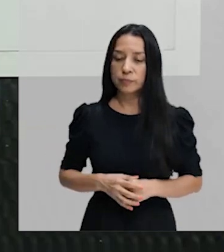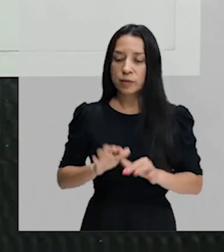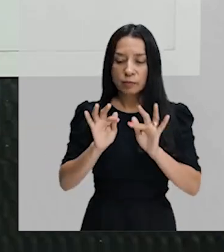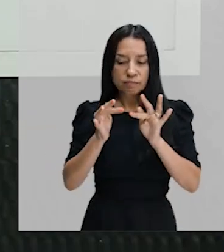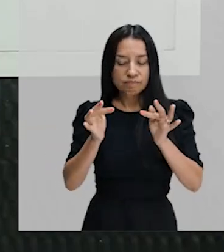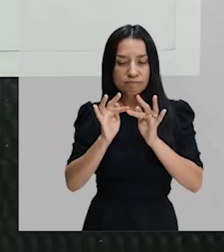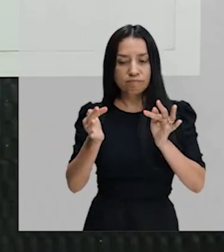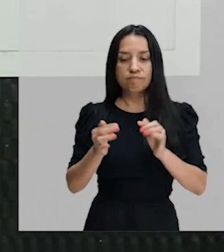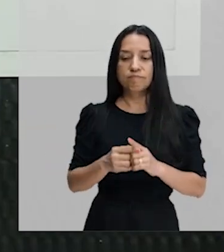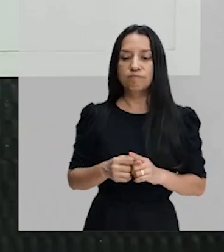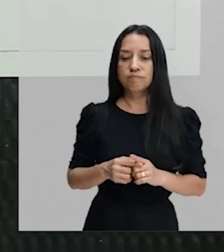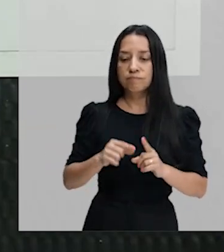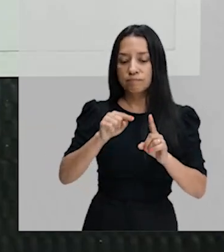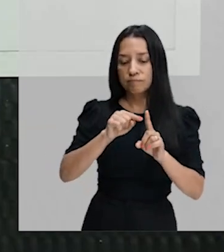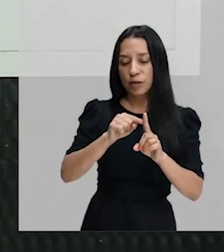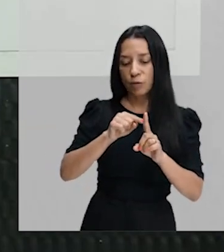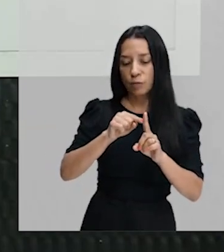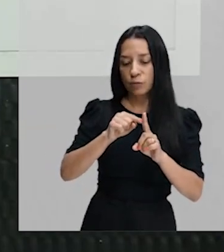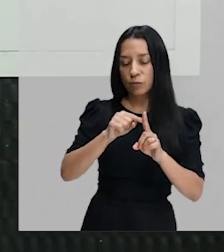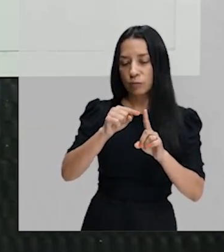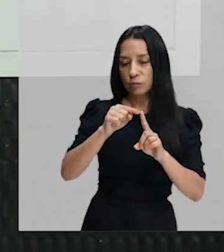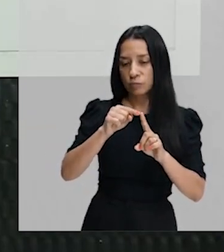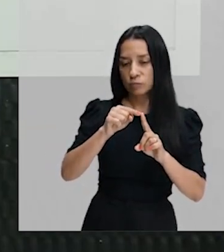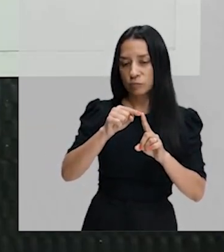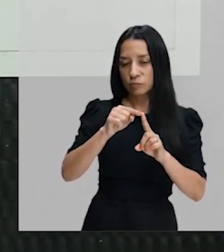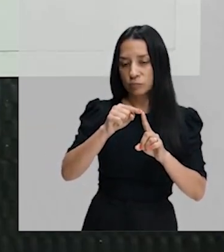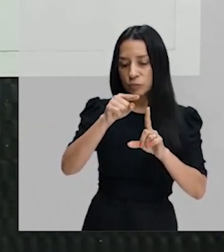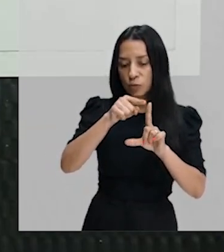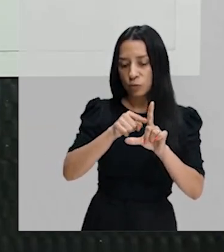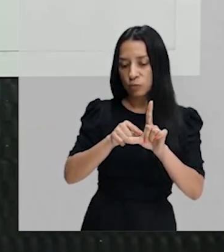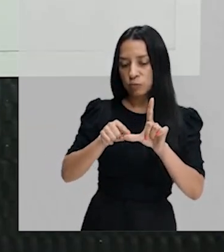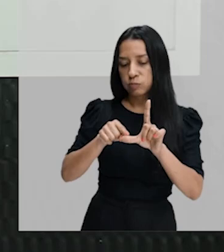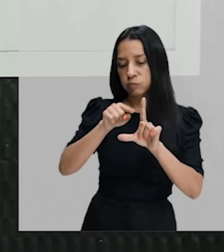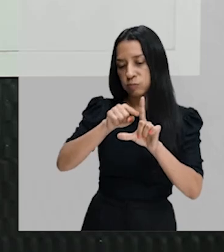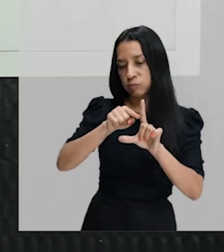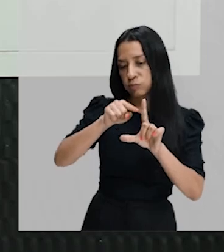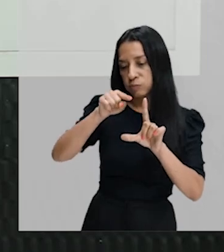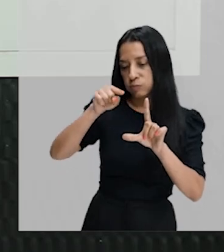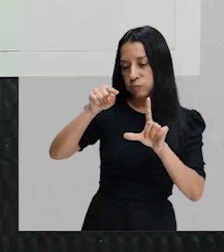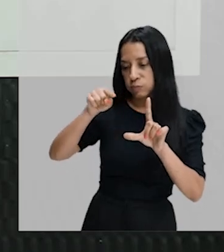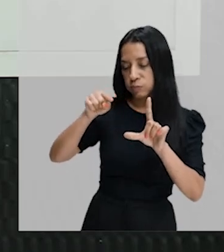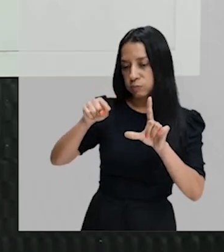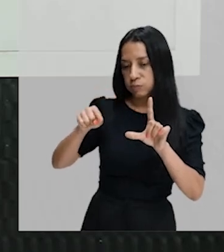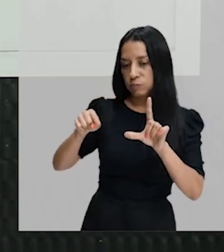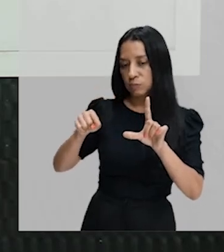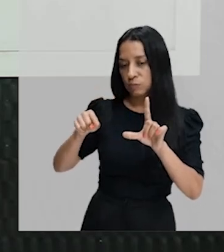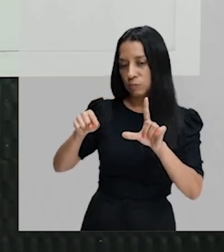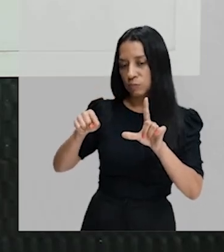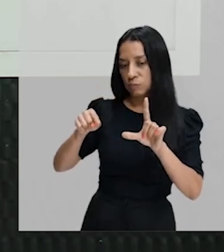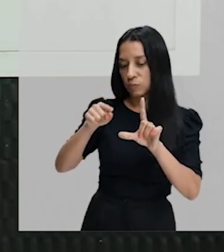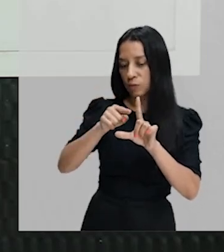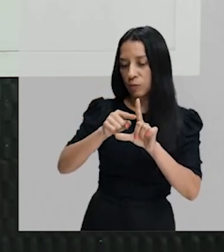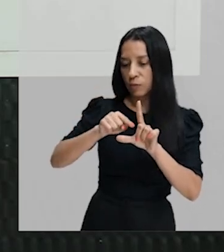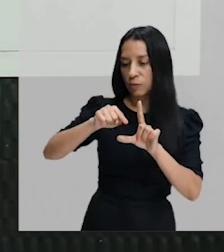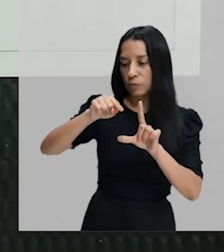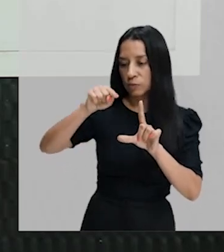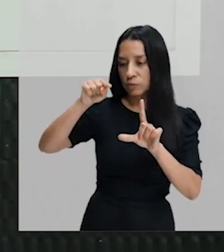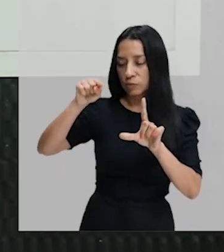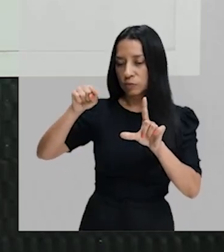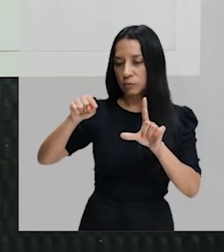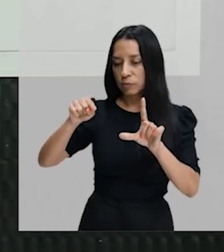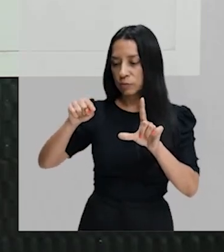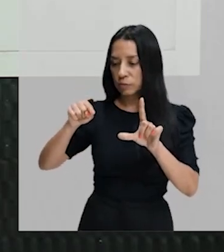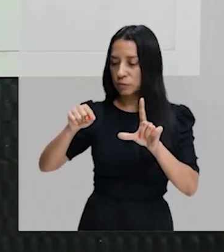aonde ela sai deste ponto né que é o nosso ponto inicial.0 aqui do eixo ele vai subir né